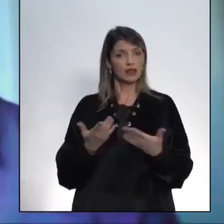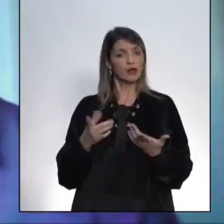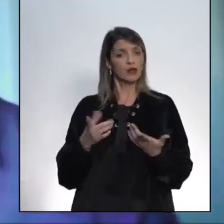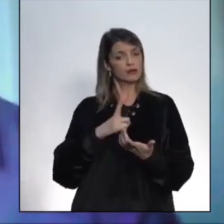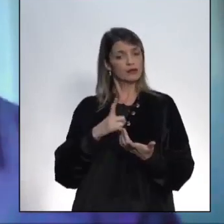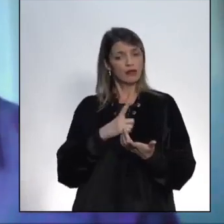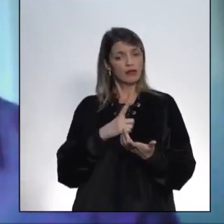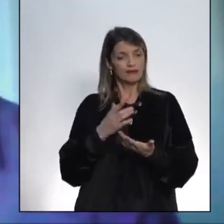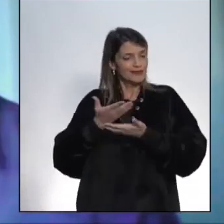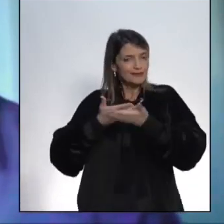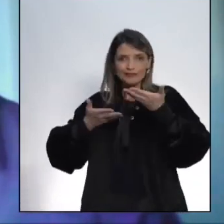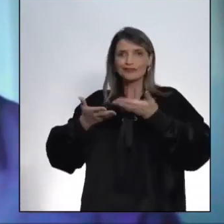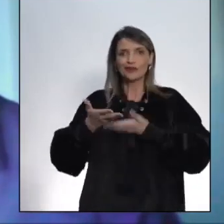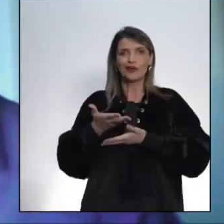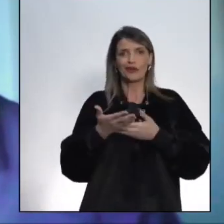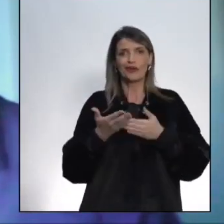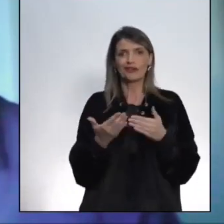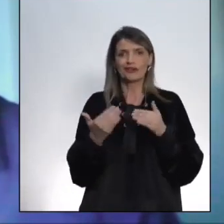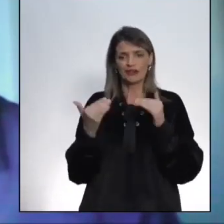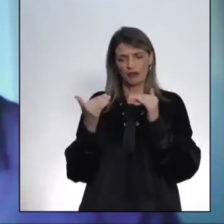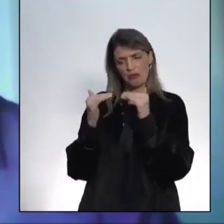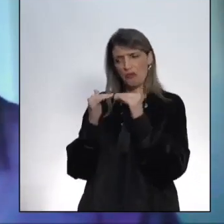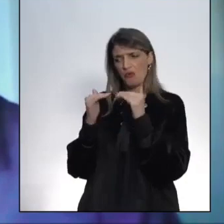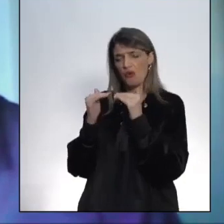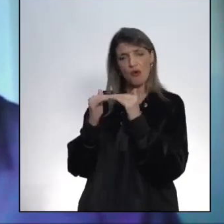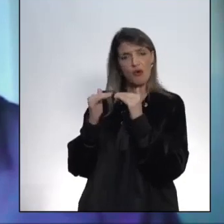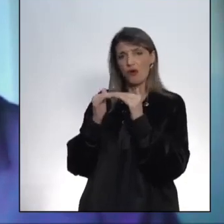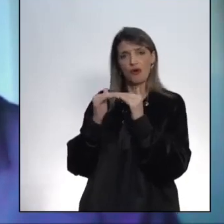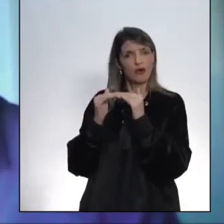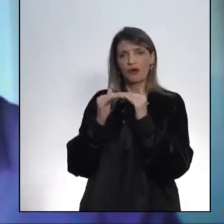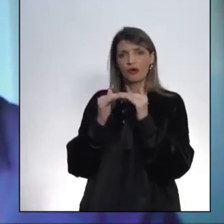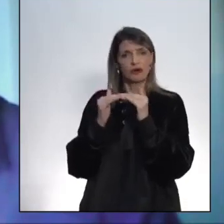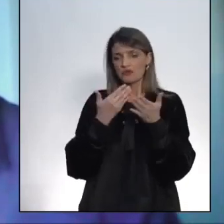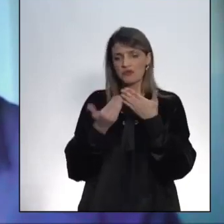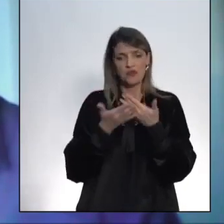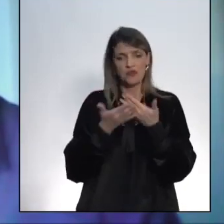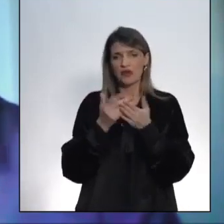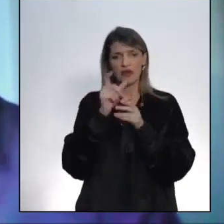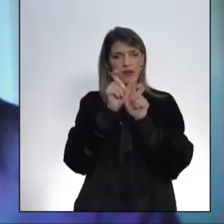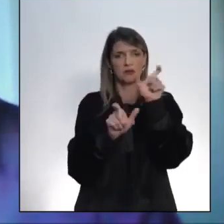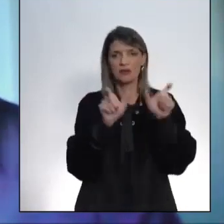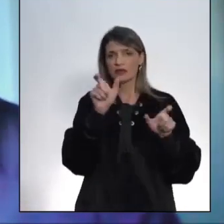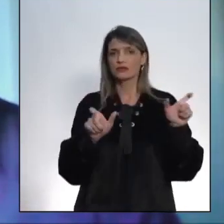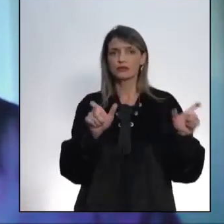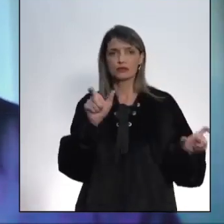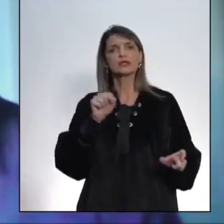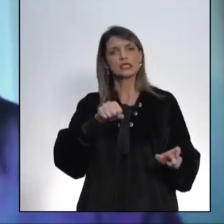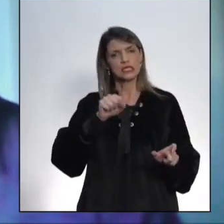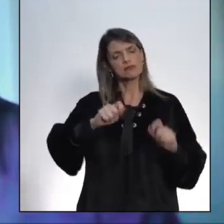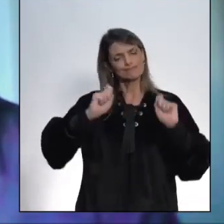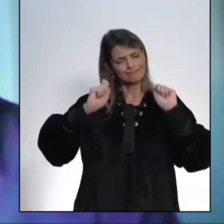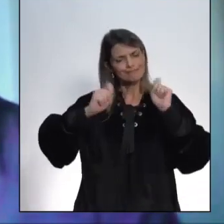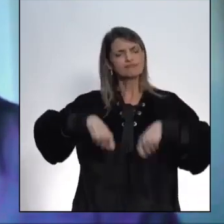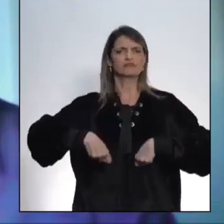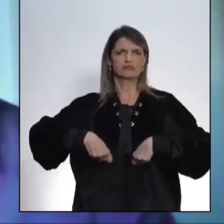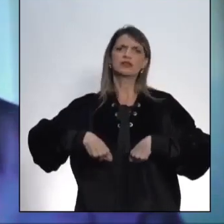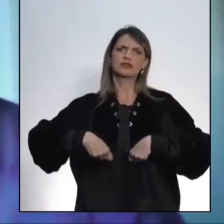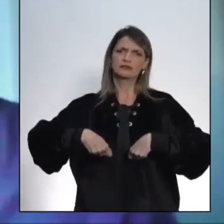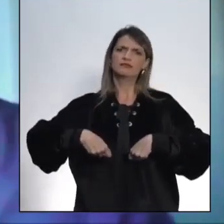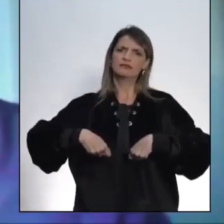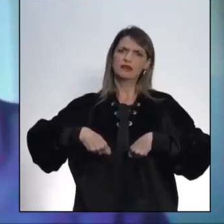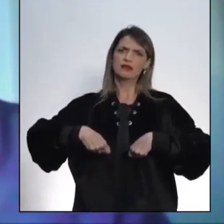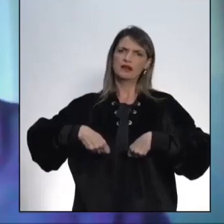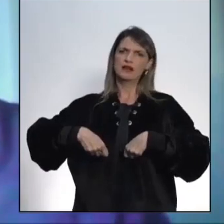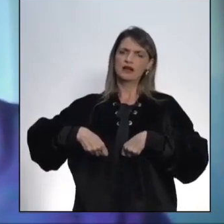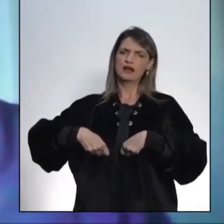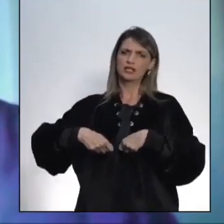rico, né? Eu concordo com o Renato, eu acho que todas as pessoas são capazes, né, de acompanhar